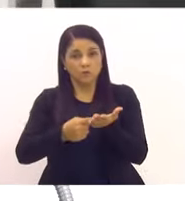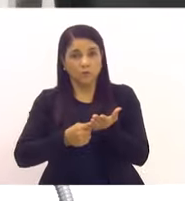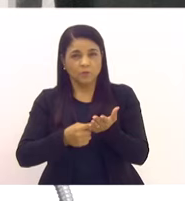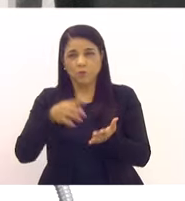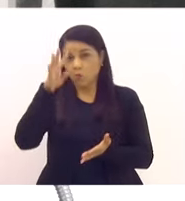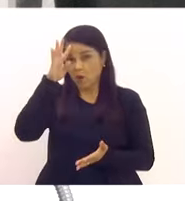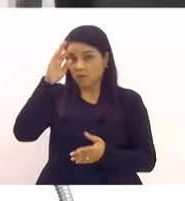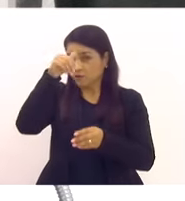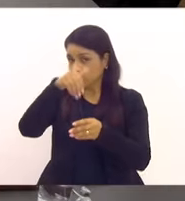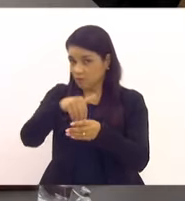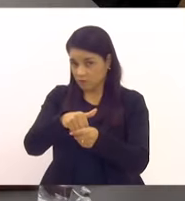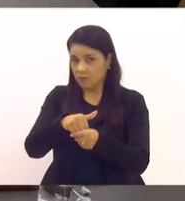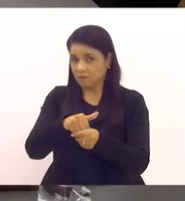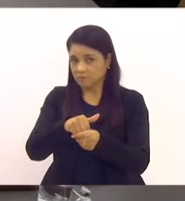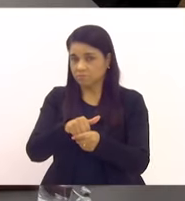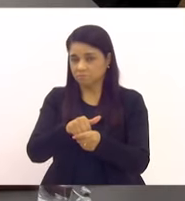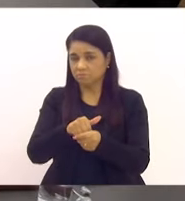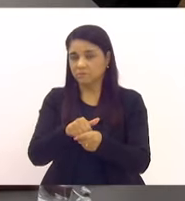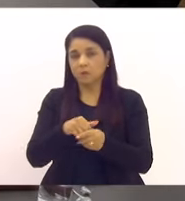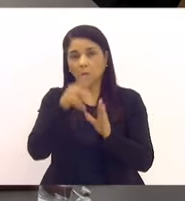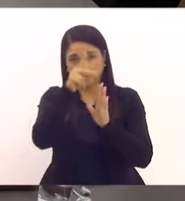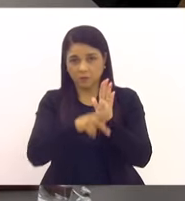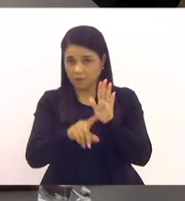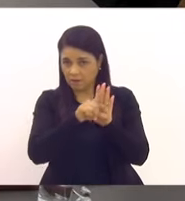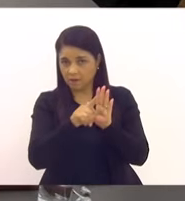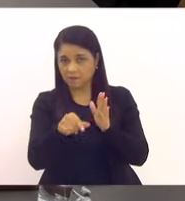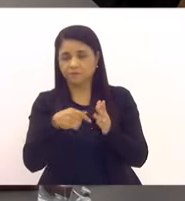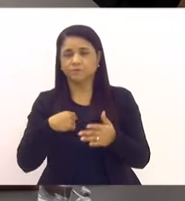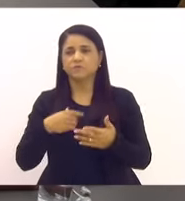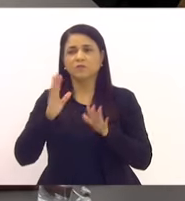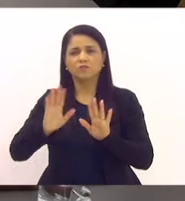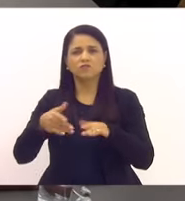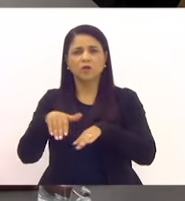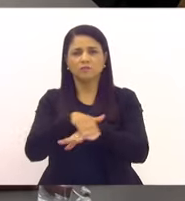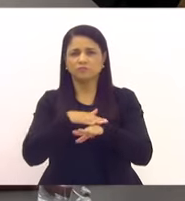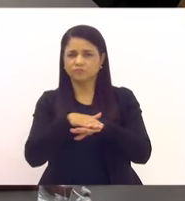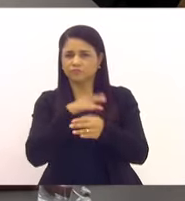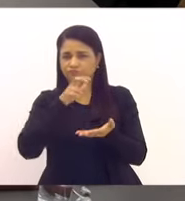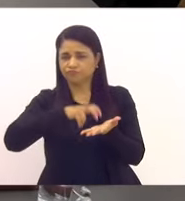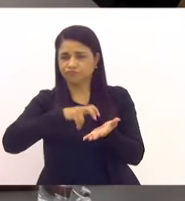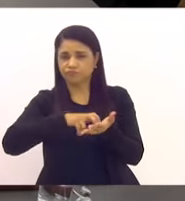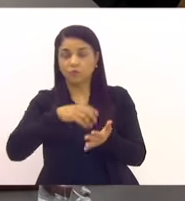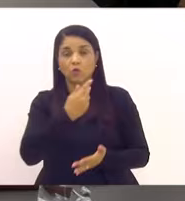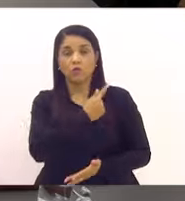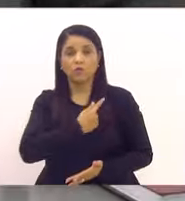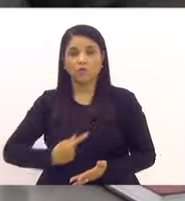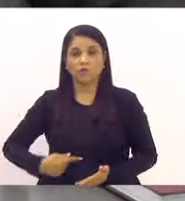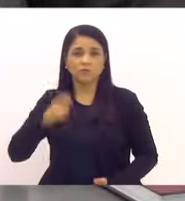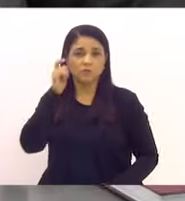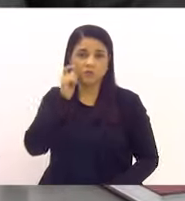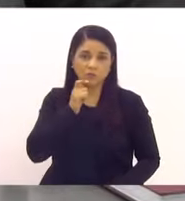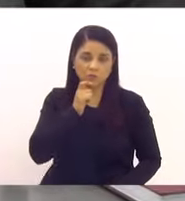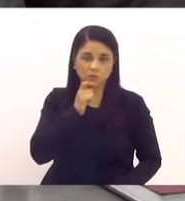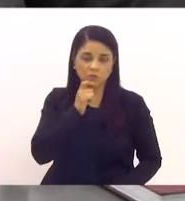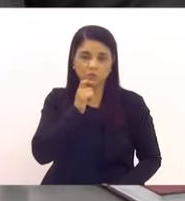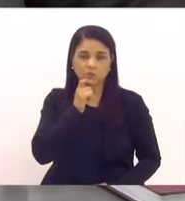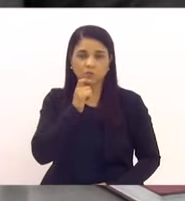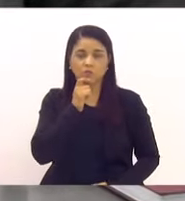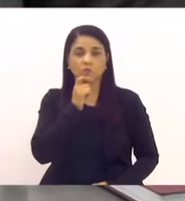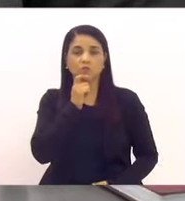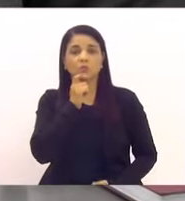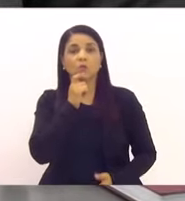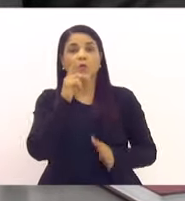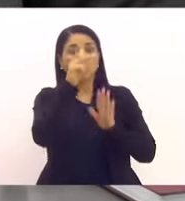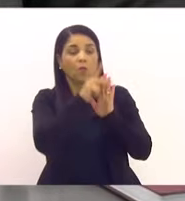quarta-feira. Presidente, um comentário. Eu falei longamente hoje de manhã com o governador Cláudio Castro sobre a questão de